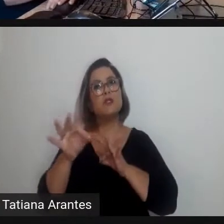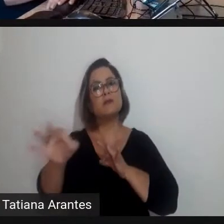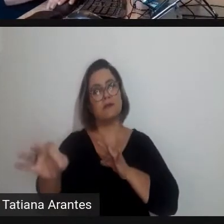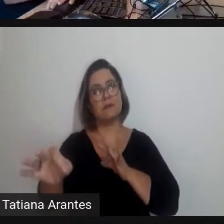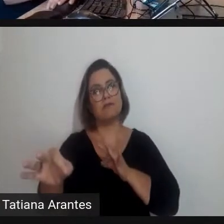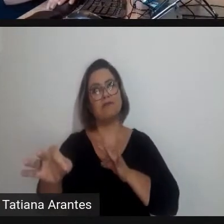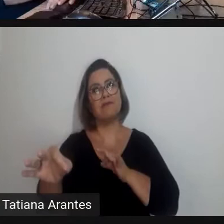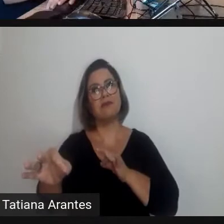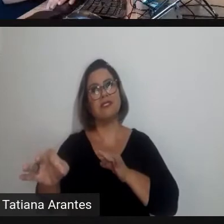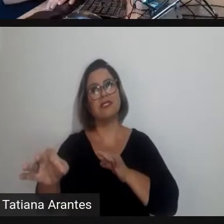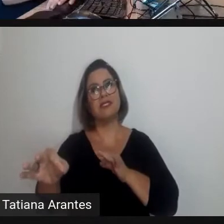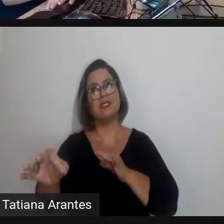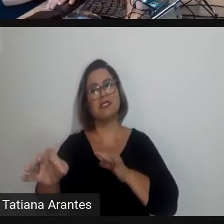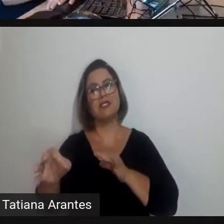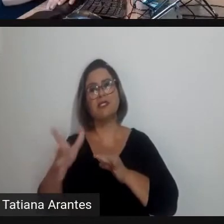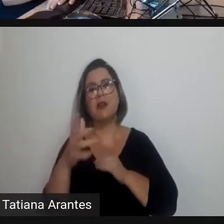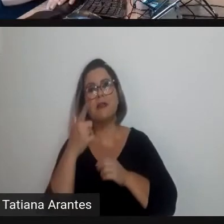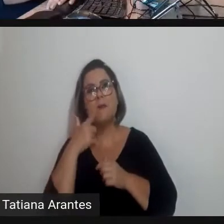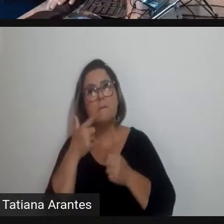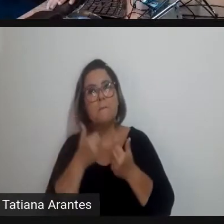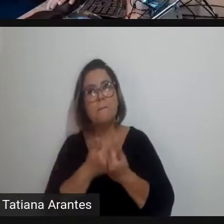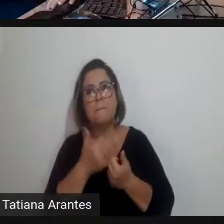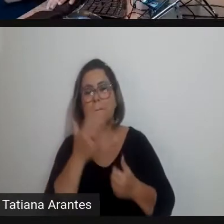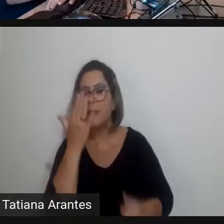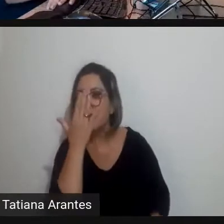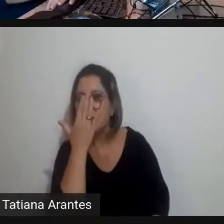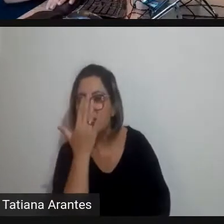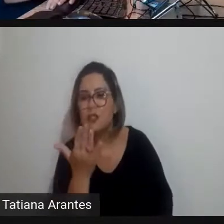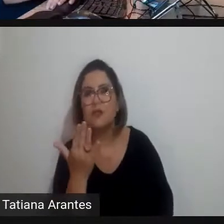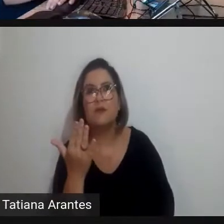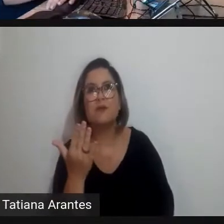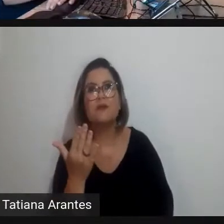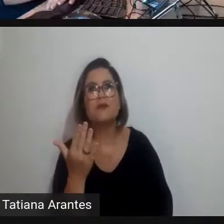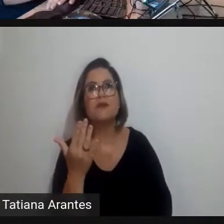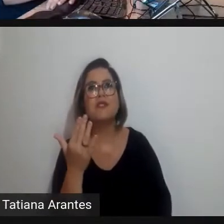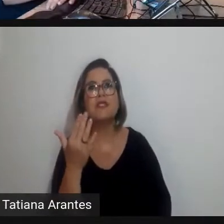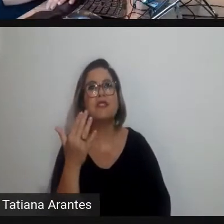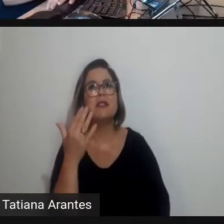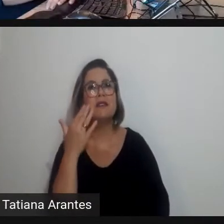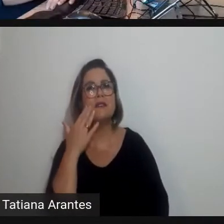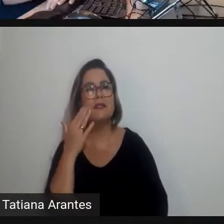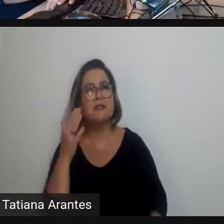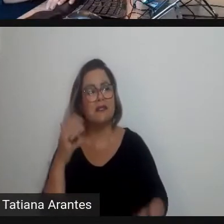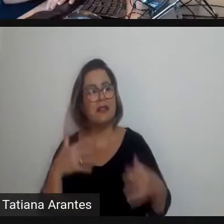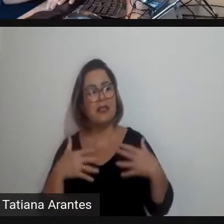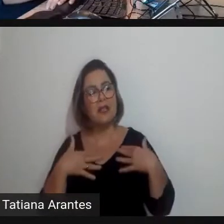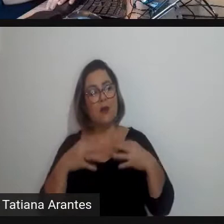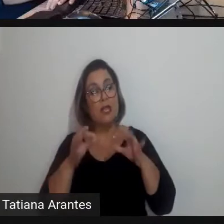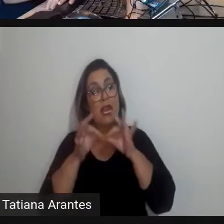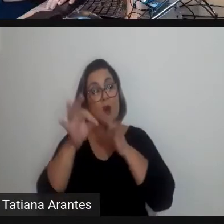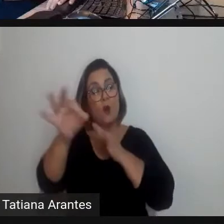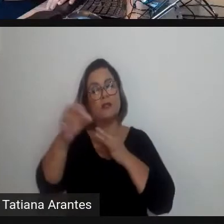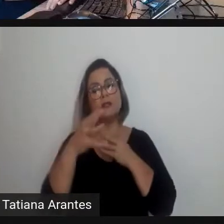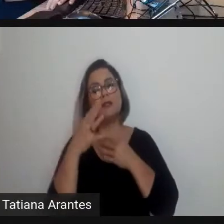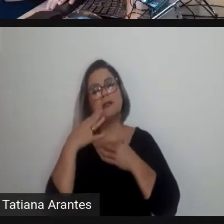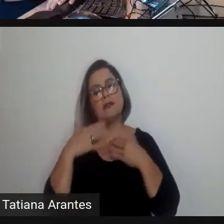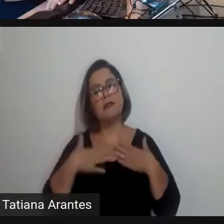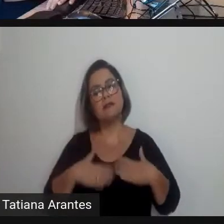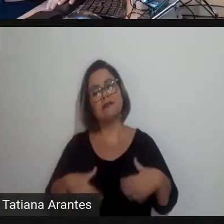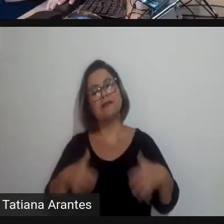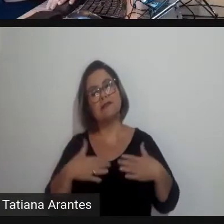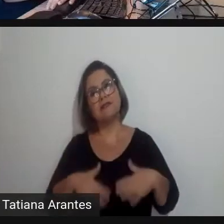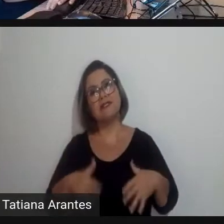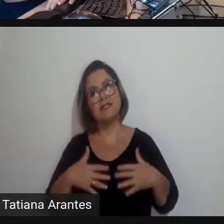que vê de perto, ele está contraído, e o músculo que vê de longe, ele está relaxado. Então, se eu